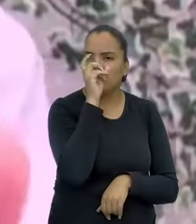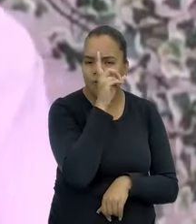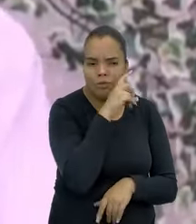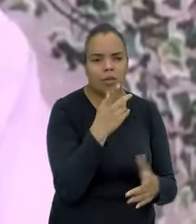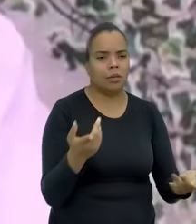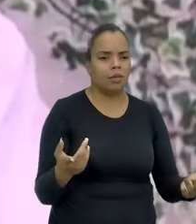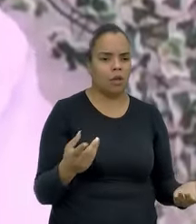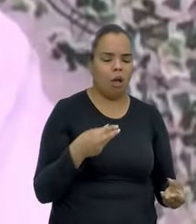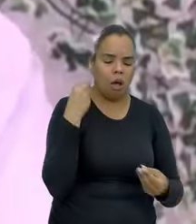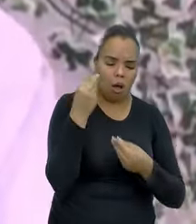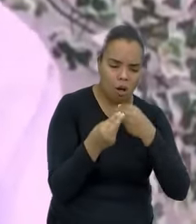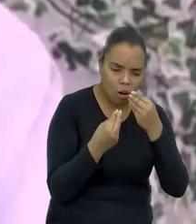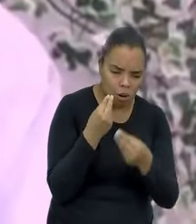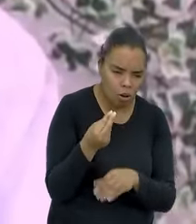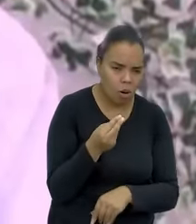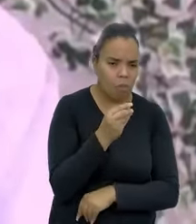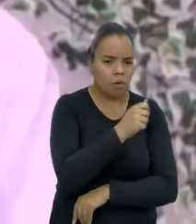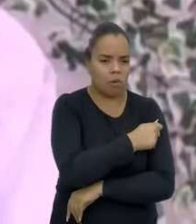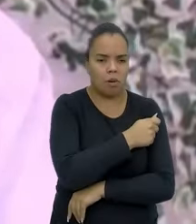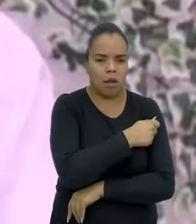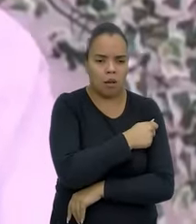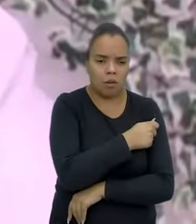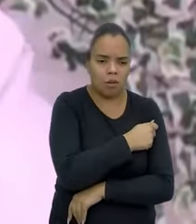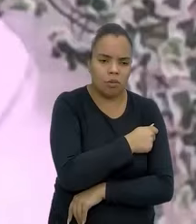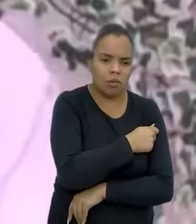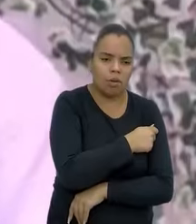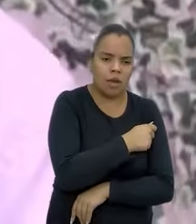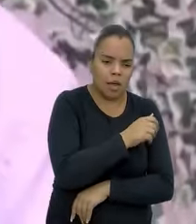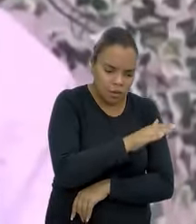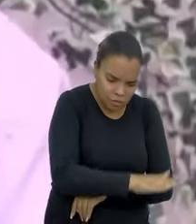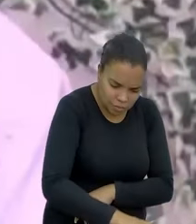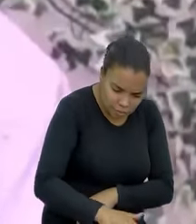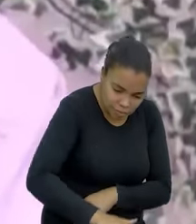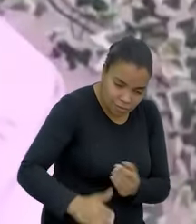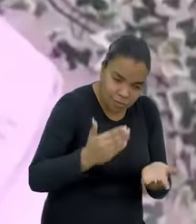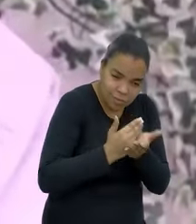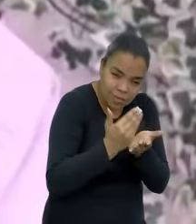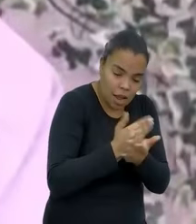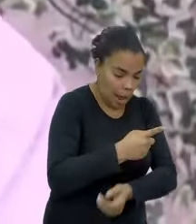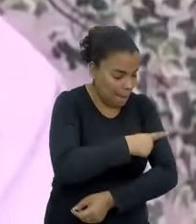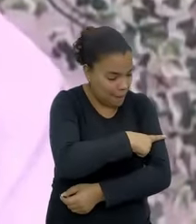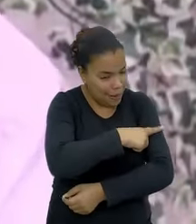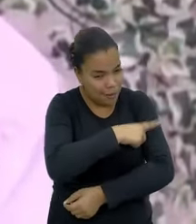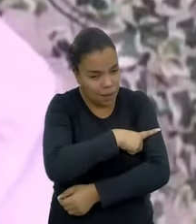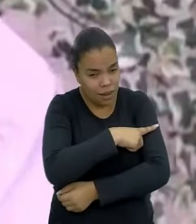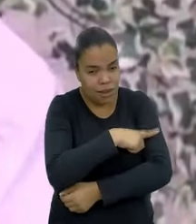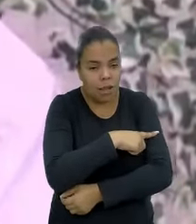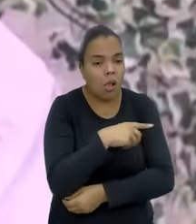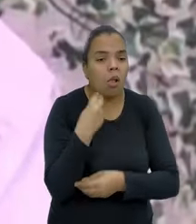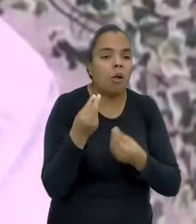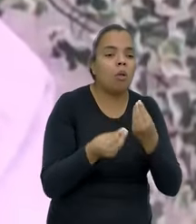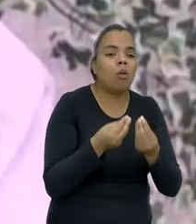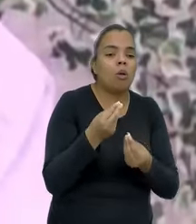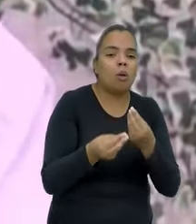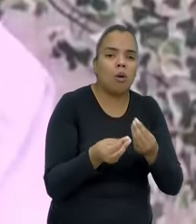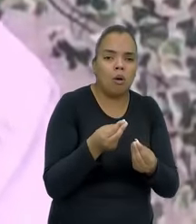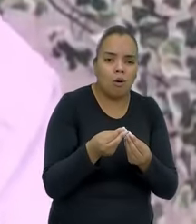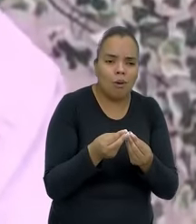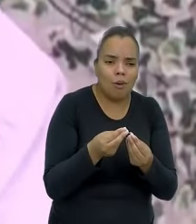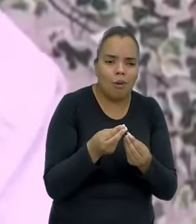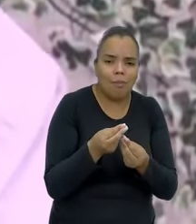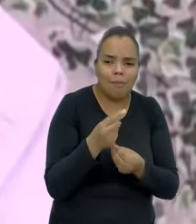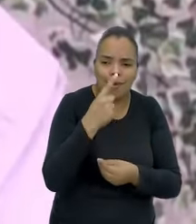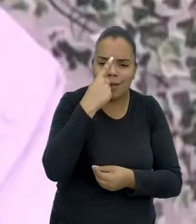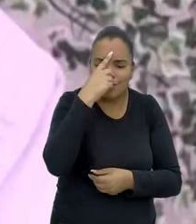como que um aluno principalmente lá nas séries iniciais a criança vai conseguir tirar uma conclusão